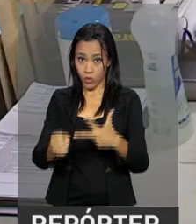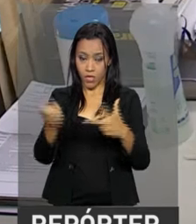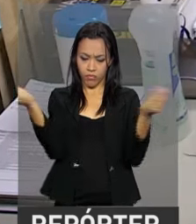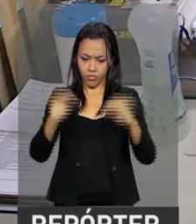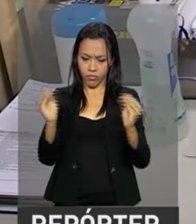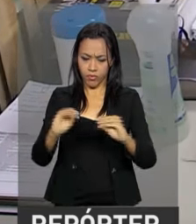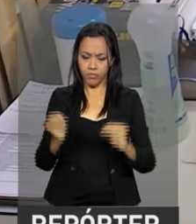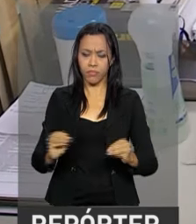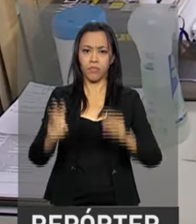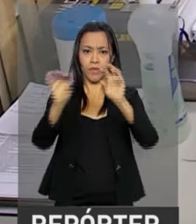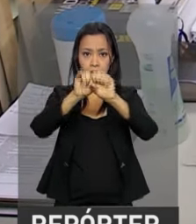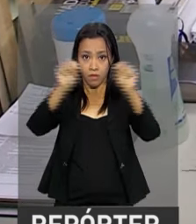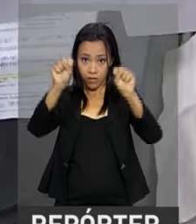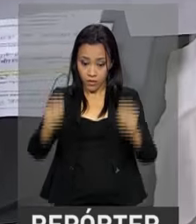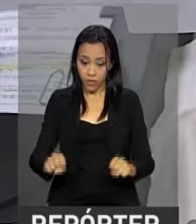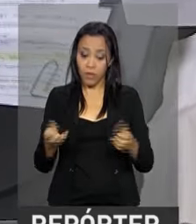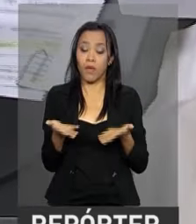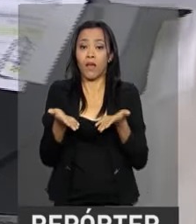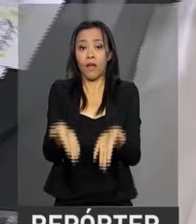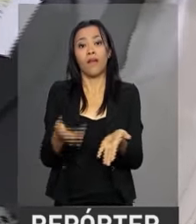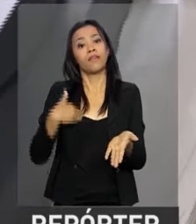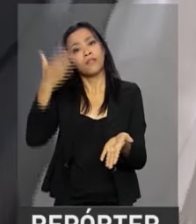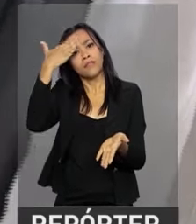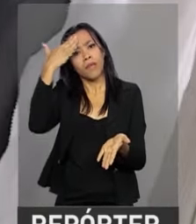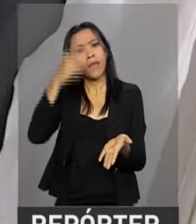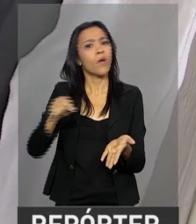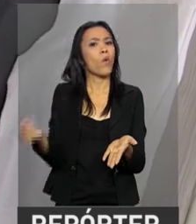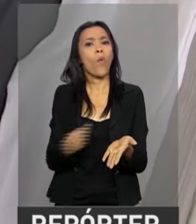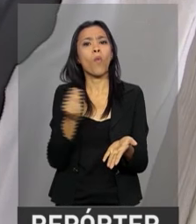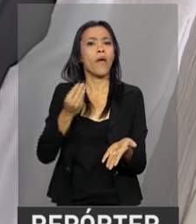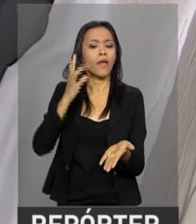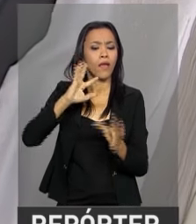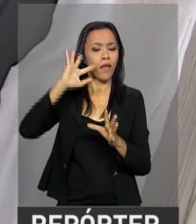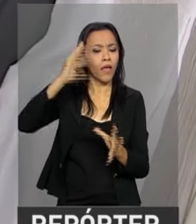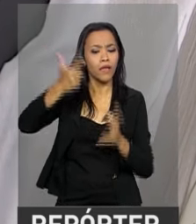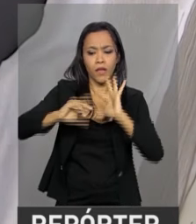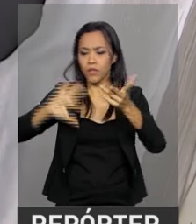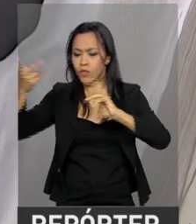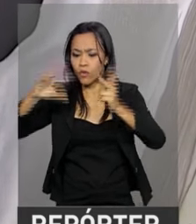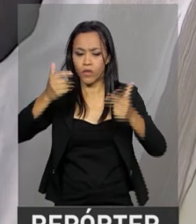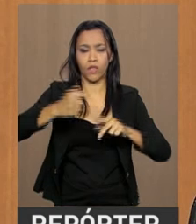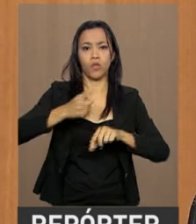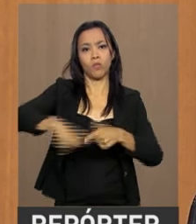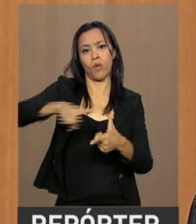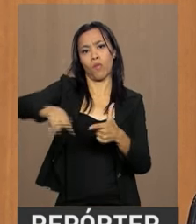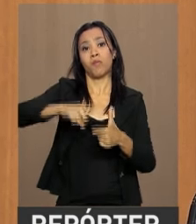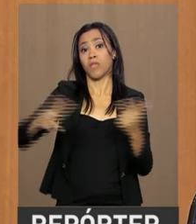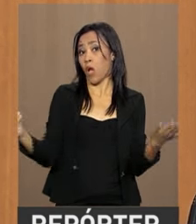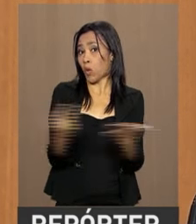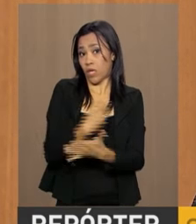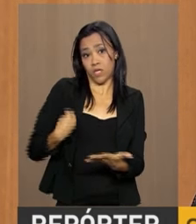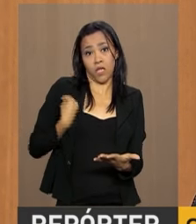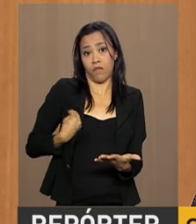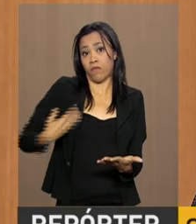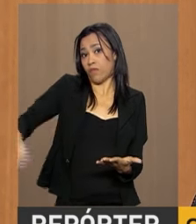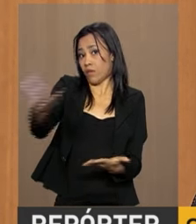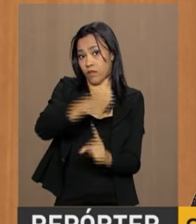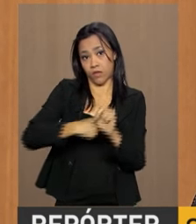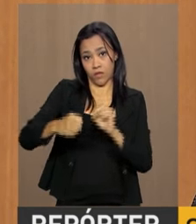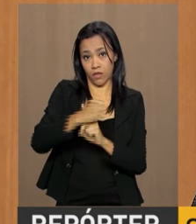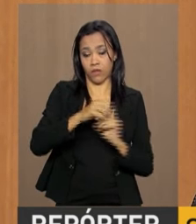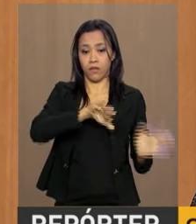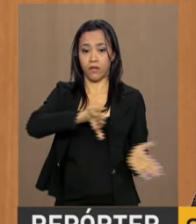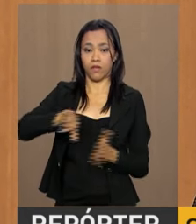radiografia do cidadão brasileiro e diagnosticar a cura dos problemas que ele enfrenta no dia a dia. Um acordo como este vai nos